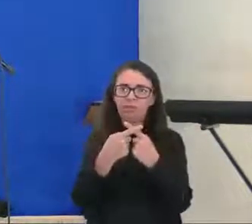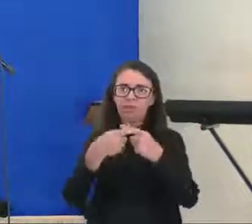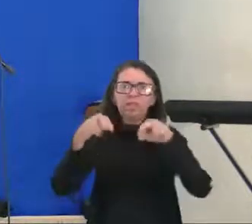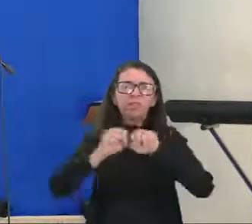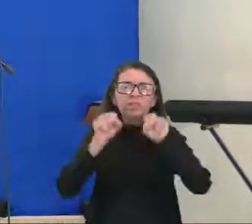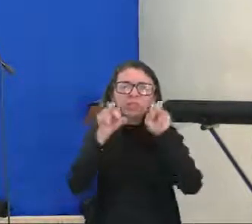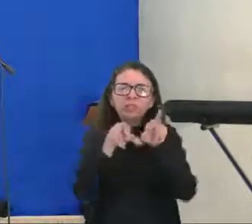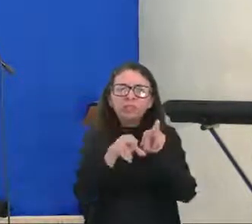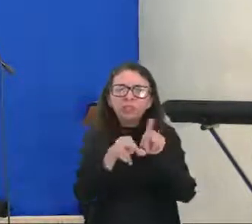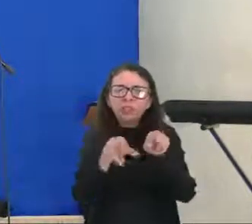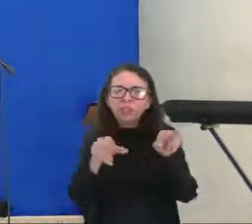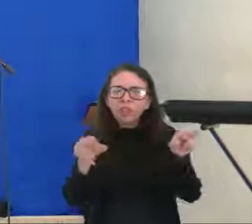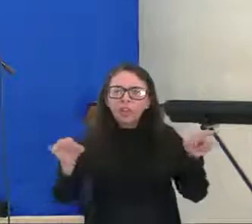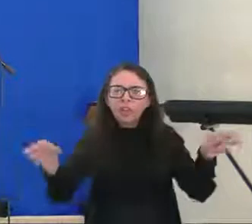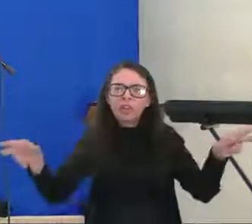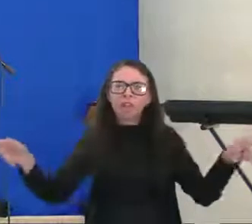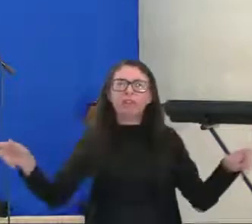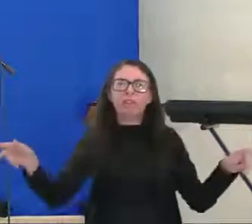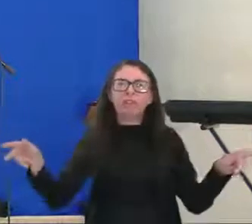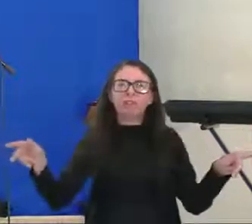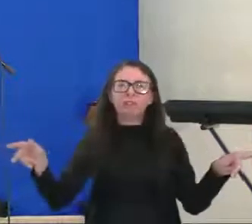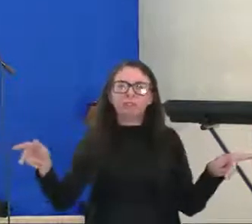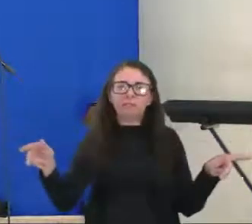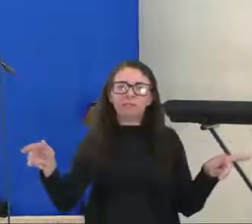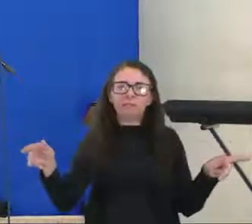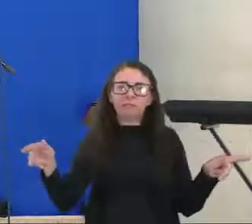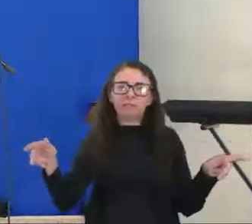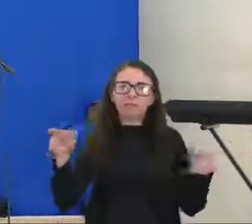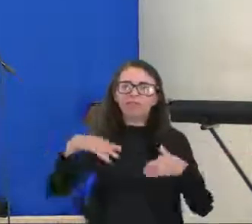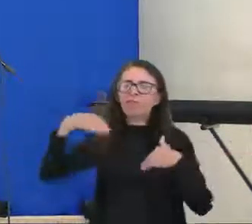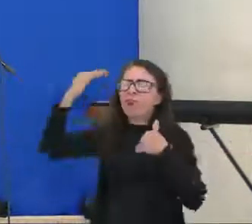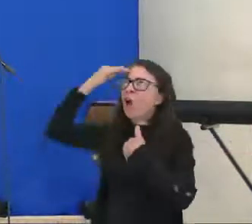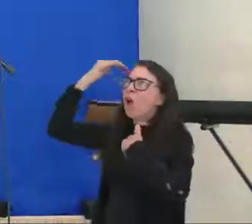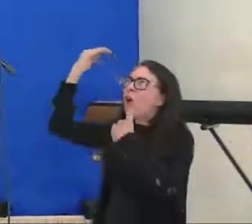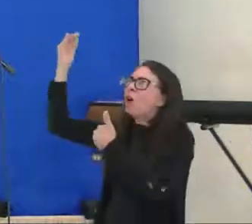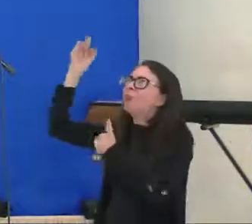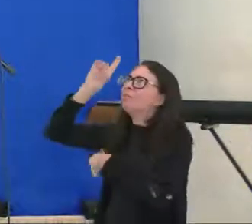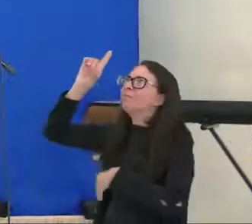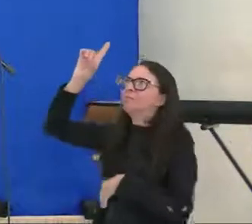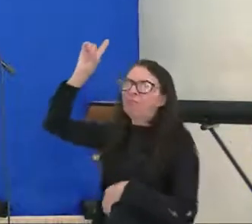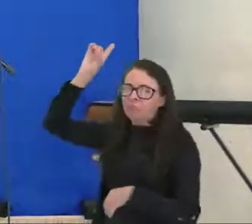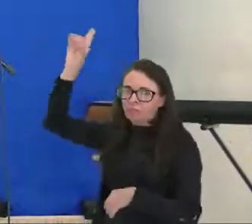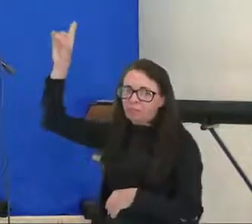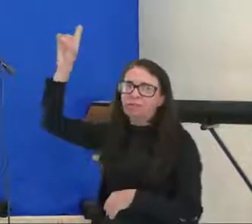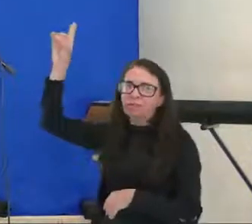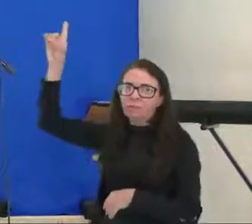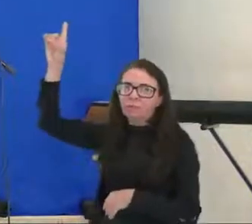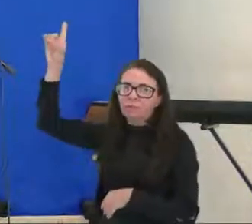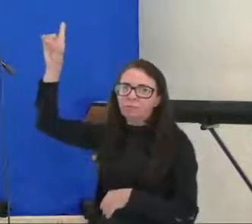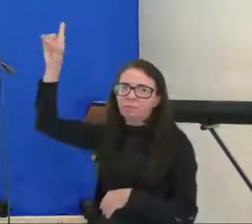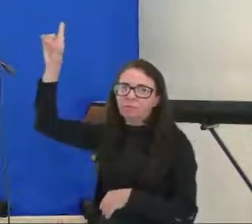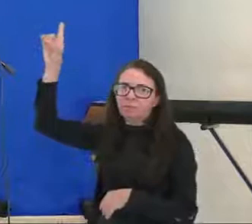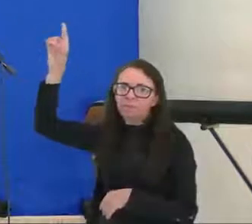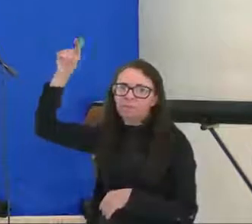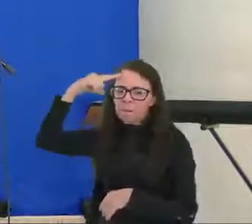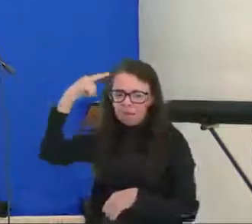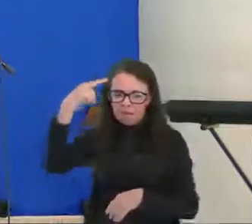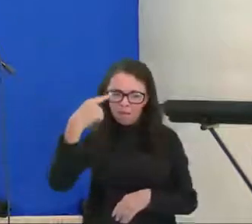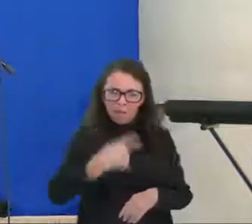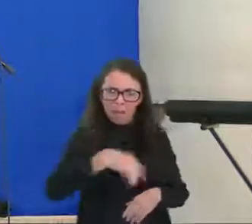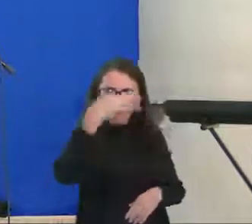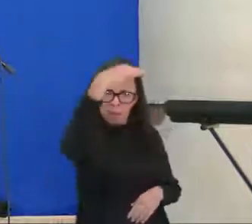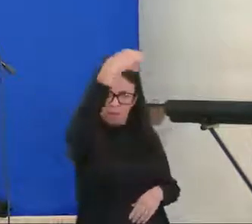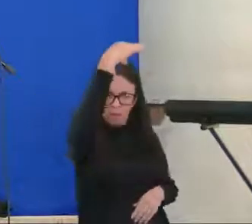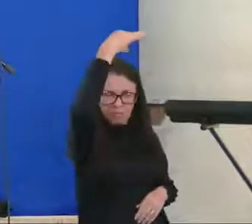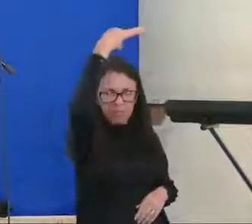a sua obra, a obra dele, em nós. Dando continuidade, vamos passar agora